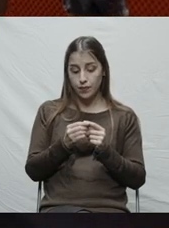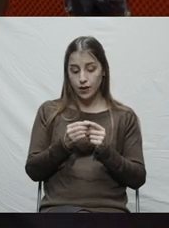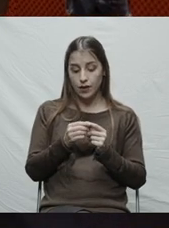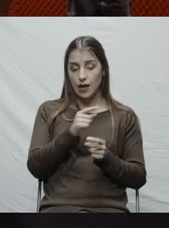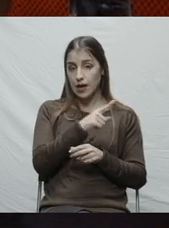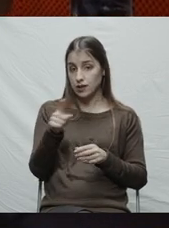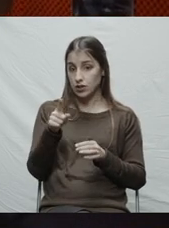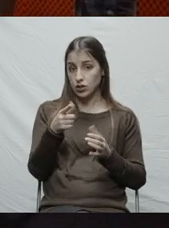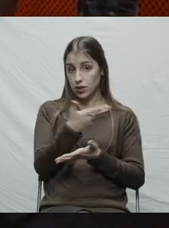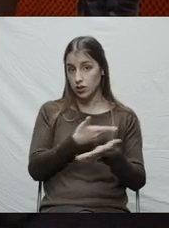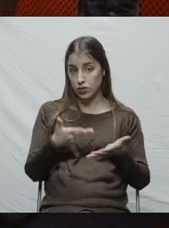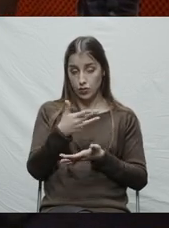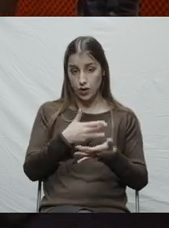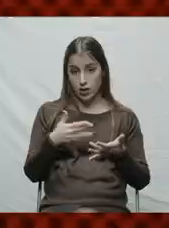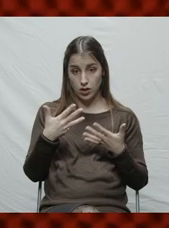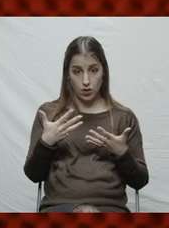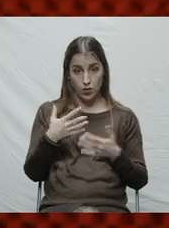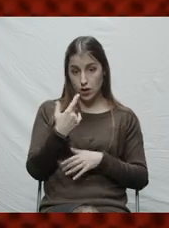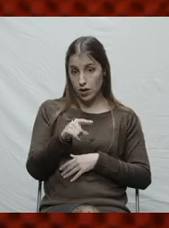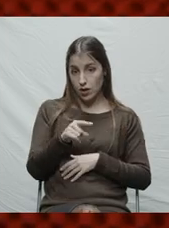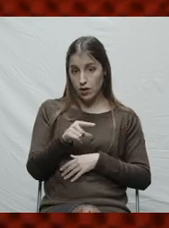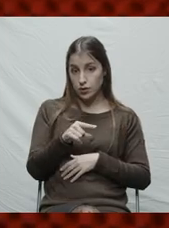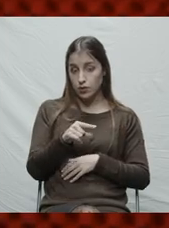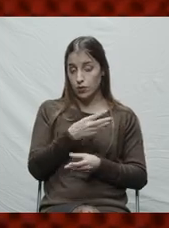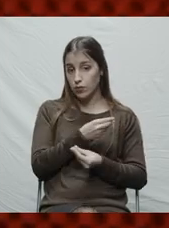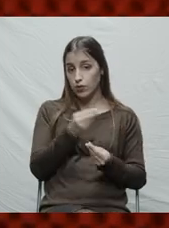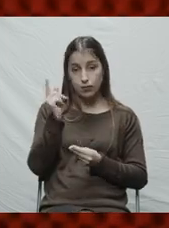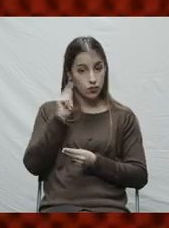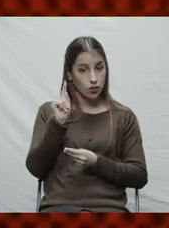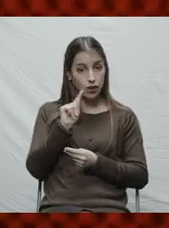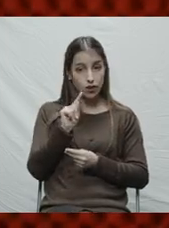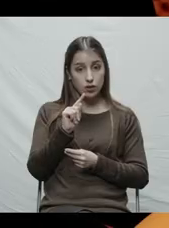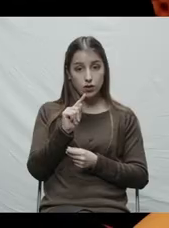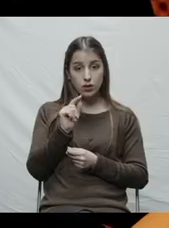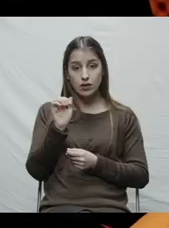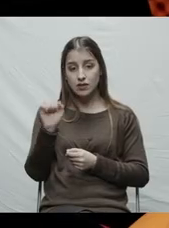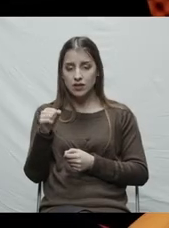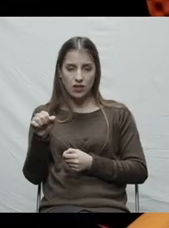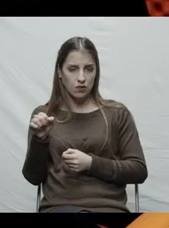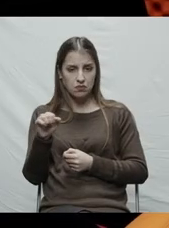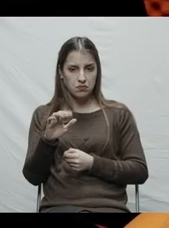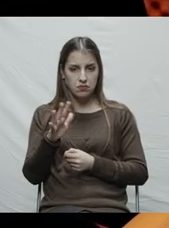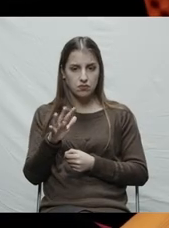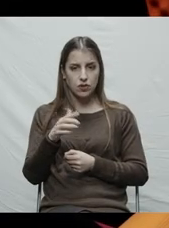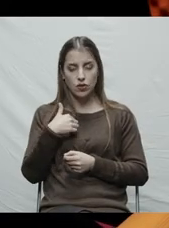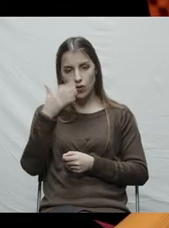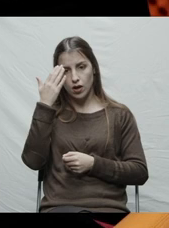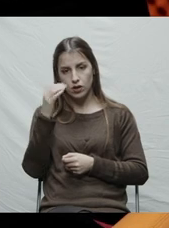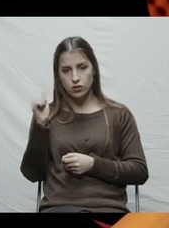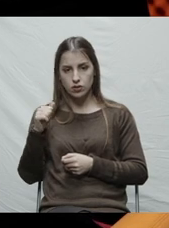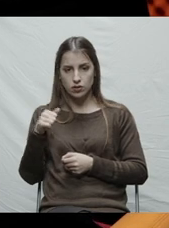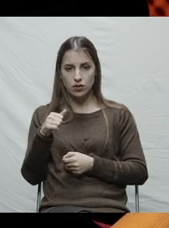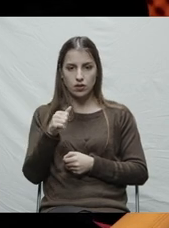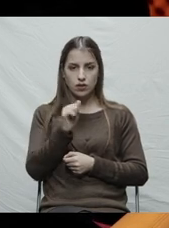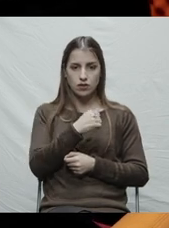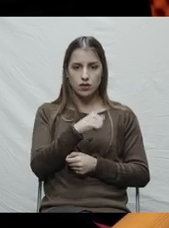essas relações que vão surgindo são importantes para o desenvolvimento dos vossos trabalhos? Sim, claro, claro. Sim e não. Ok. Eu acho que sim.